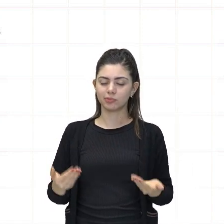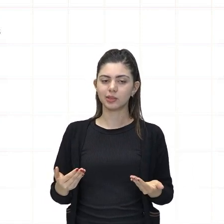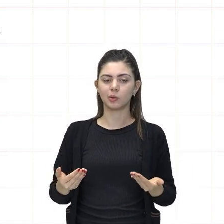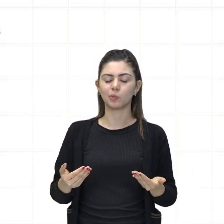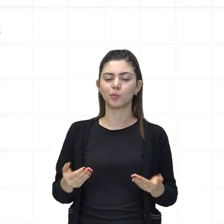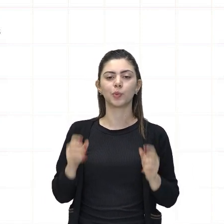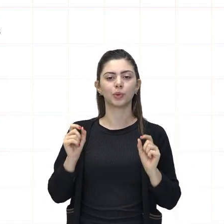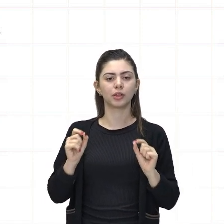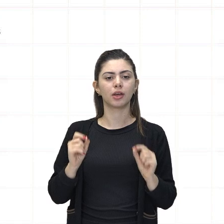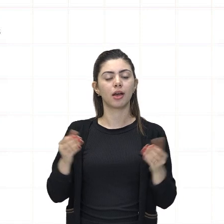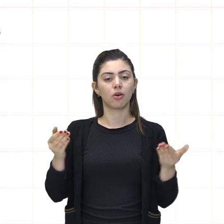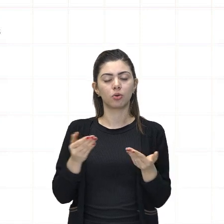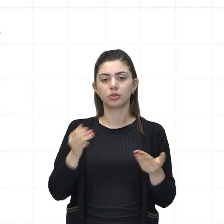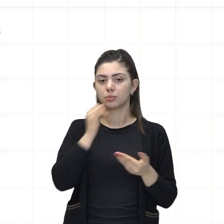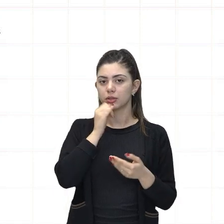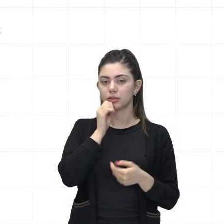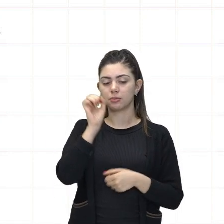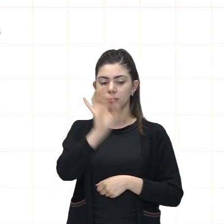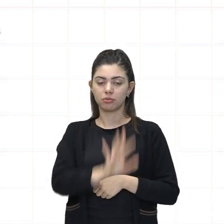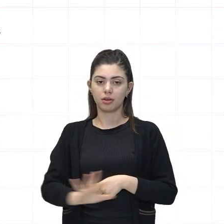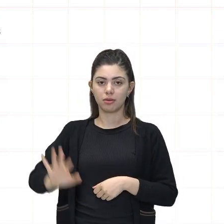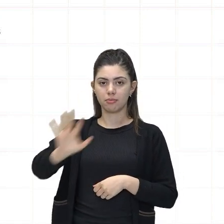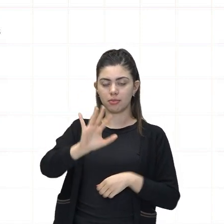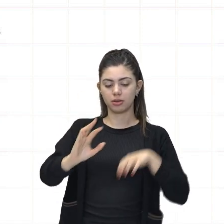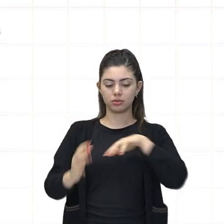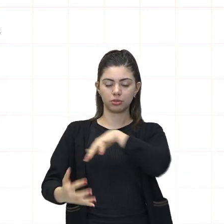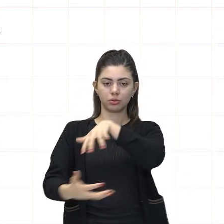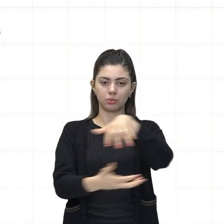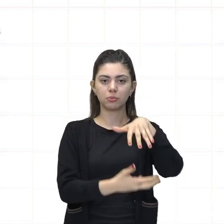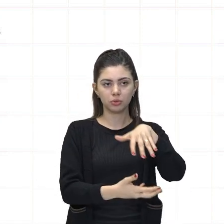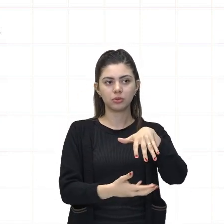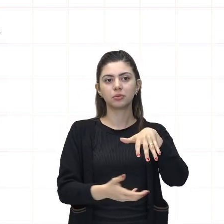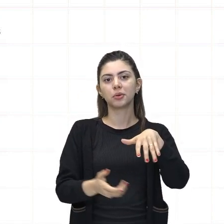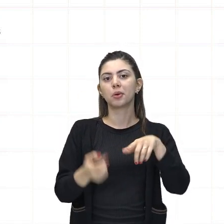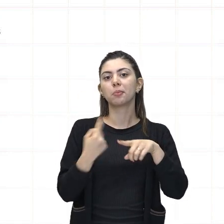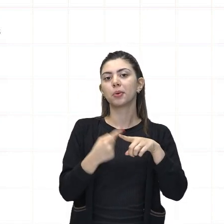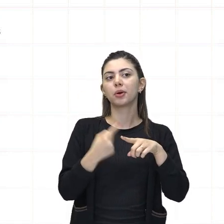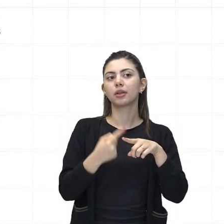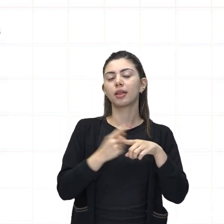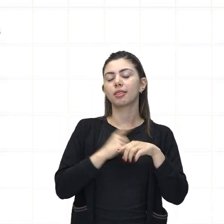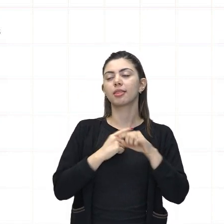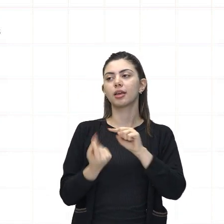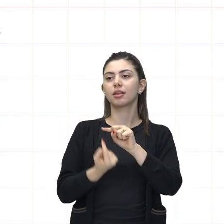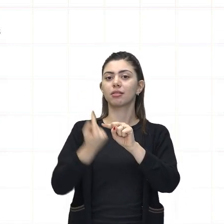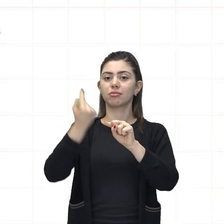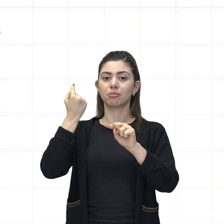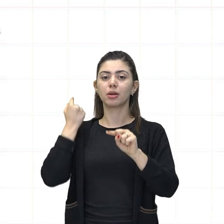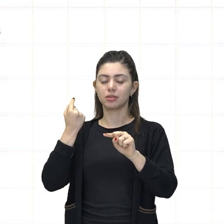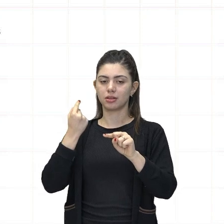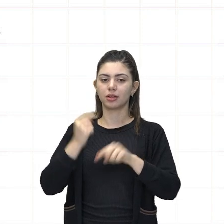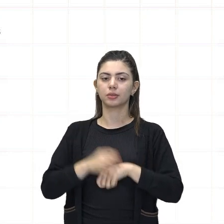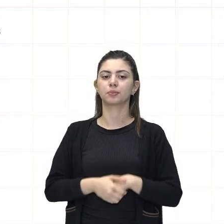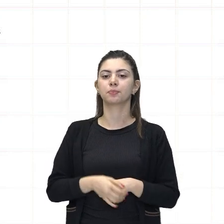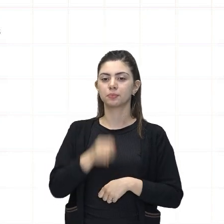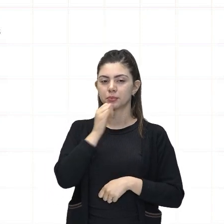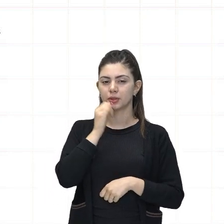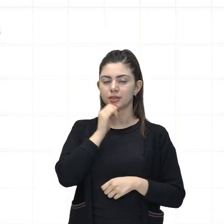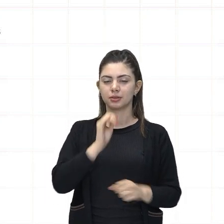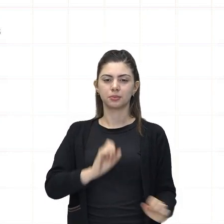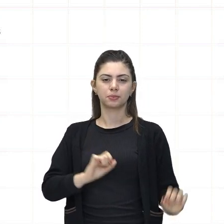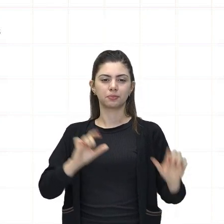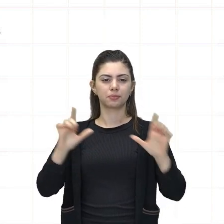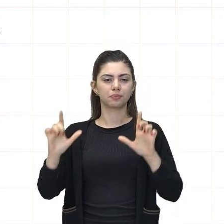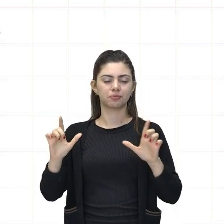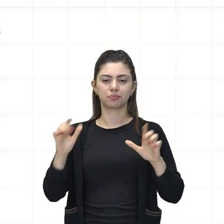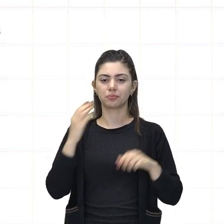agora é resultado de mudanças que aconteceram lá atrás, né? Na próxima tela, então, como o mundo ele não